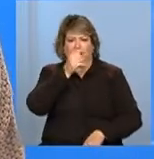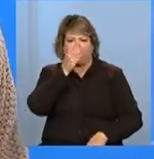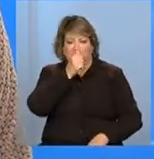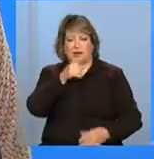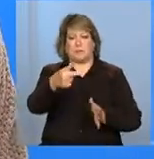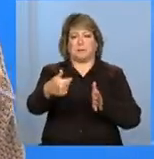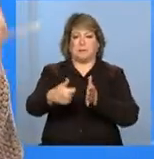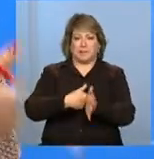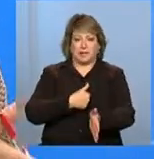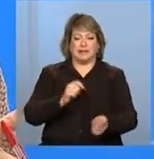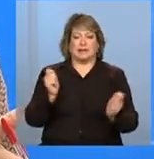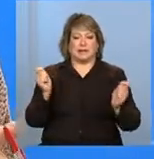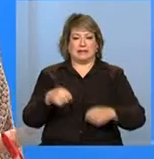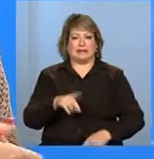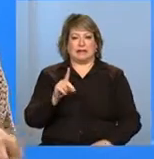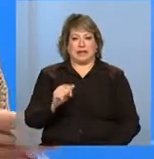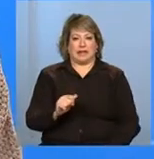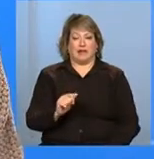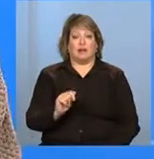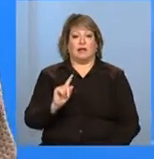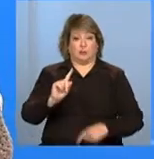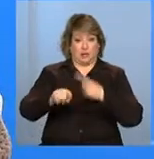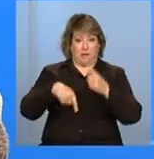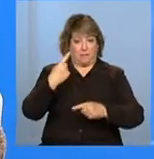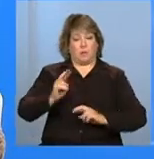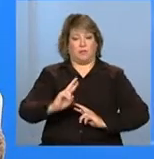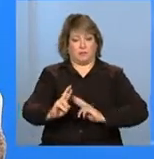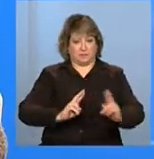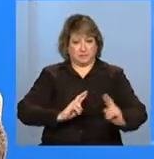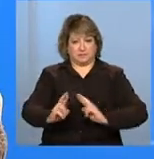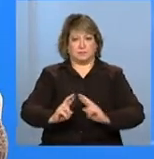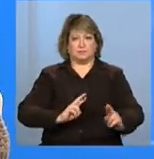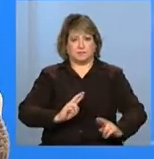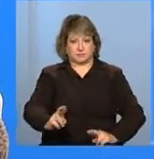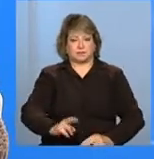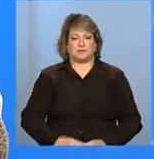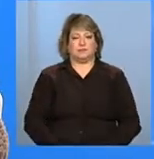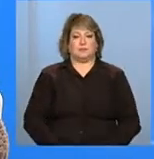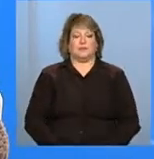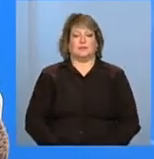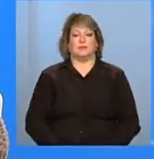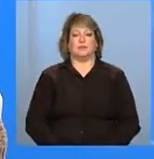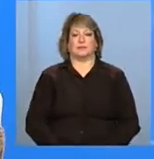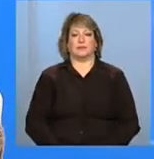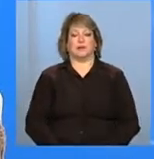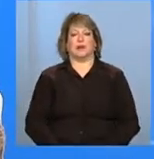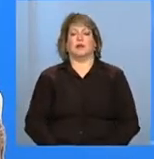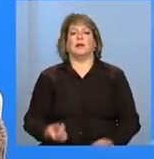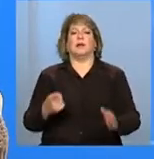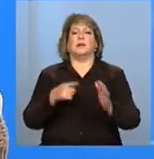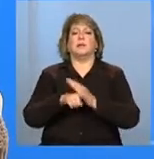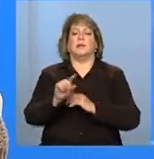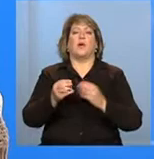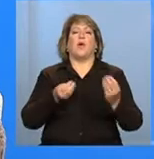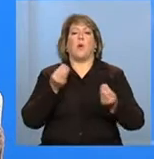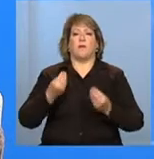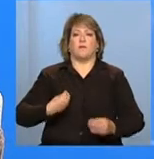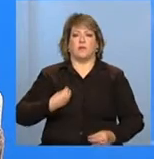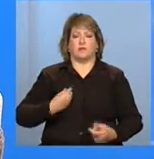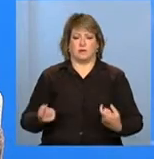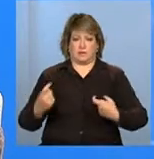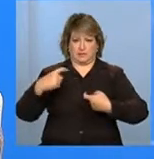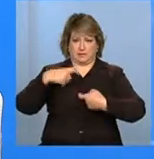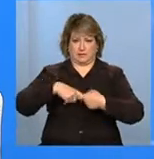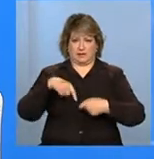Pode mandar sua pergunta que no próximo bloco a gente vai responder para vocês. Mas, Elíria, como é que funciona a parceria entre